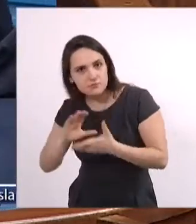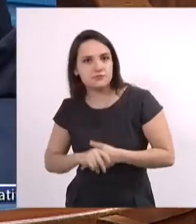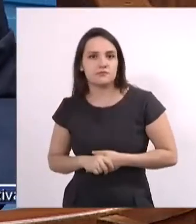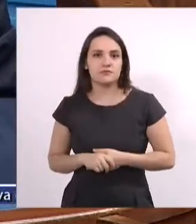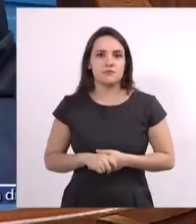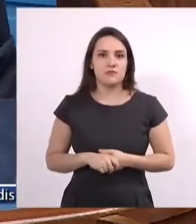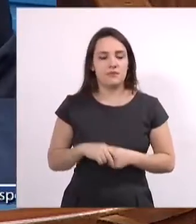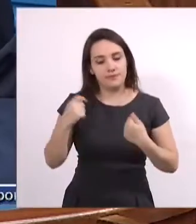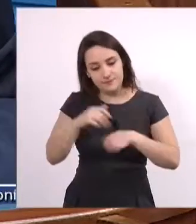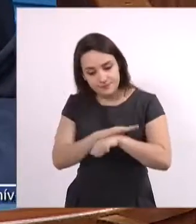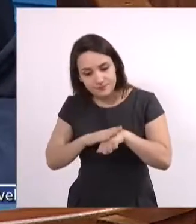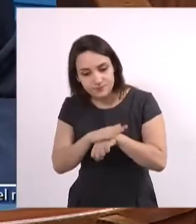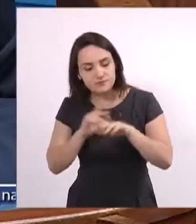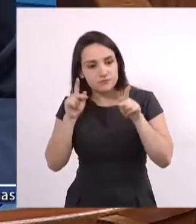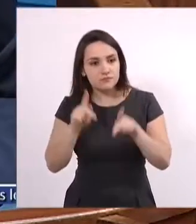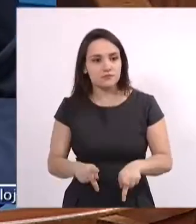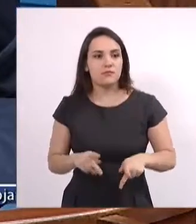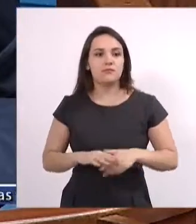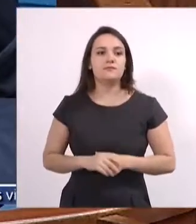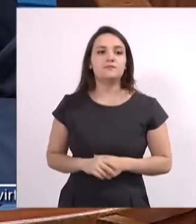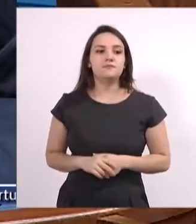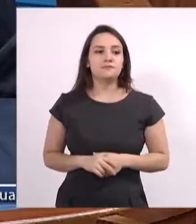isso se discute com a população.